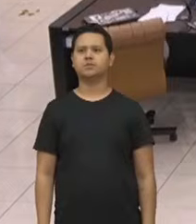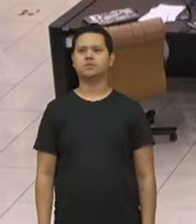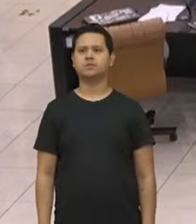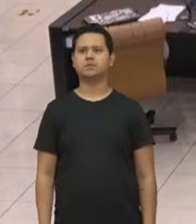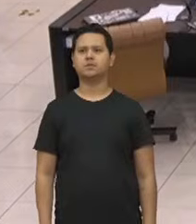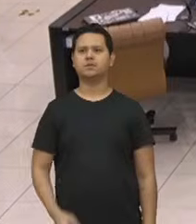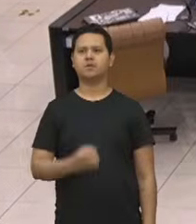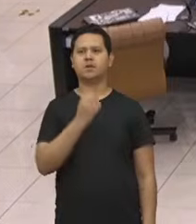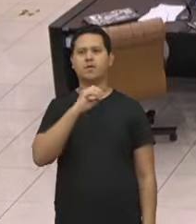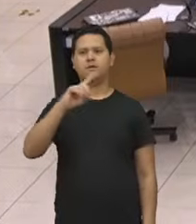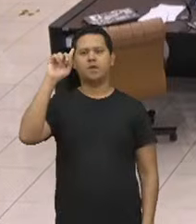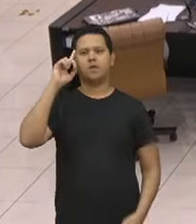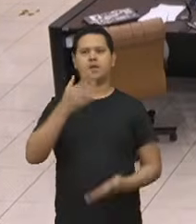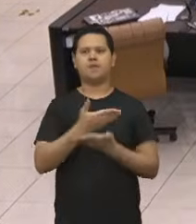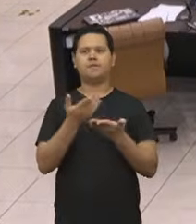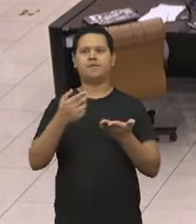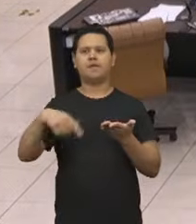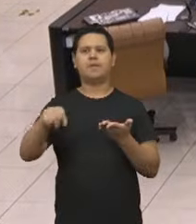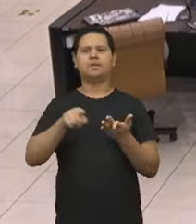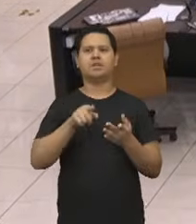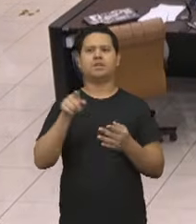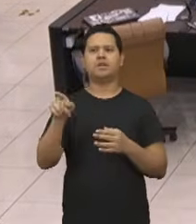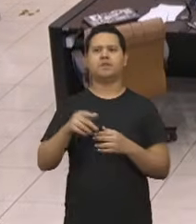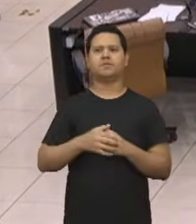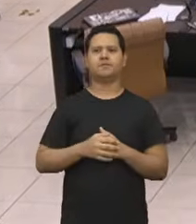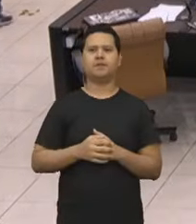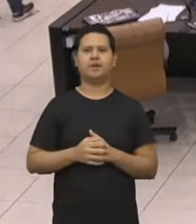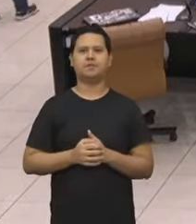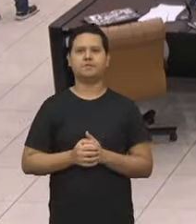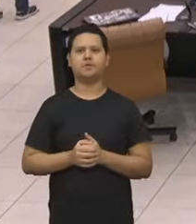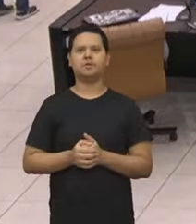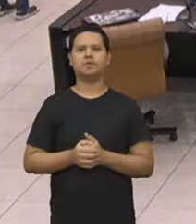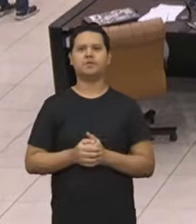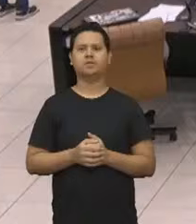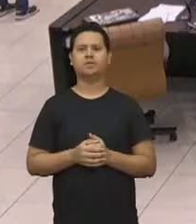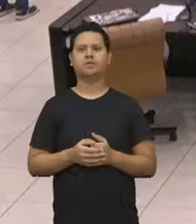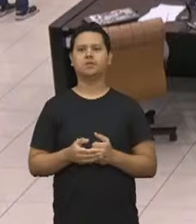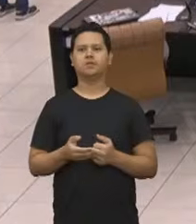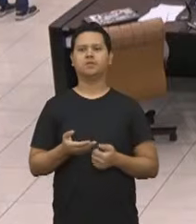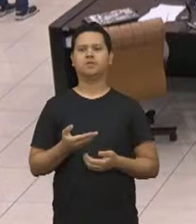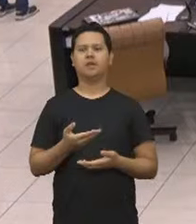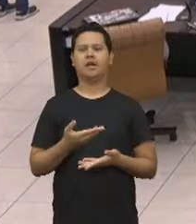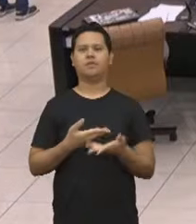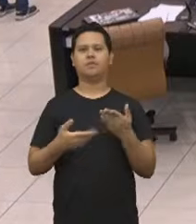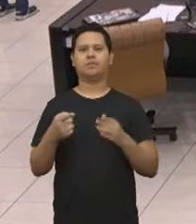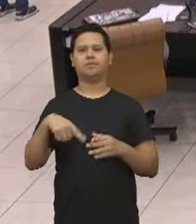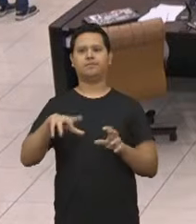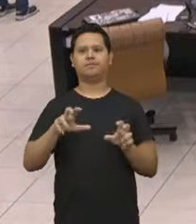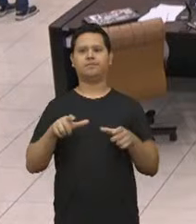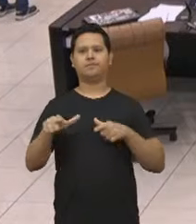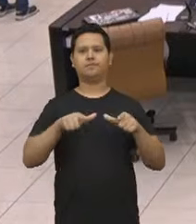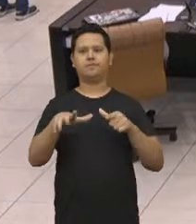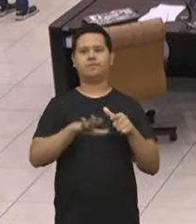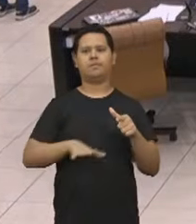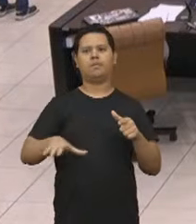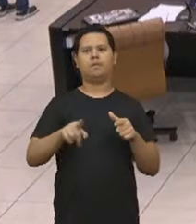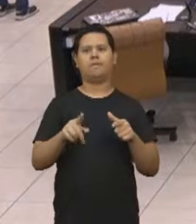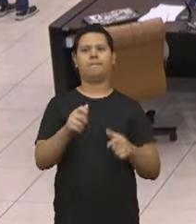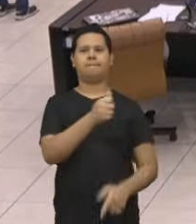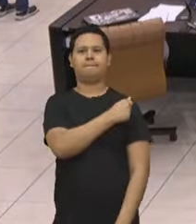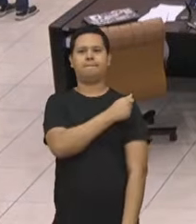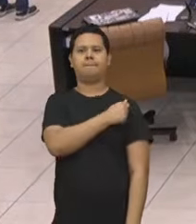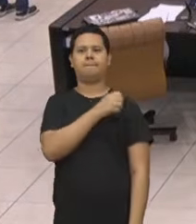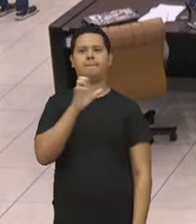Muito bom dia a todos, senhores vereadores, senhora vereadora, funcionários desta casa, alunos da ETEC,